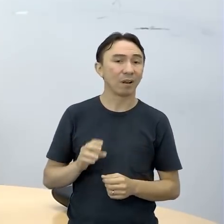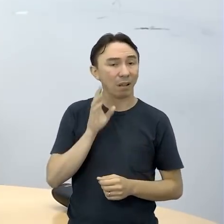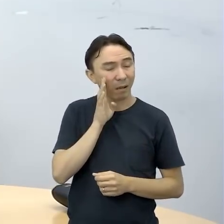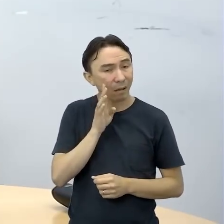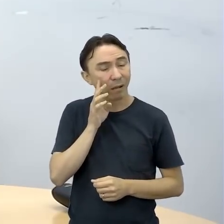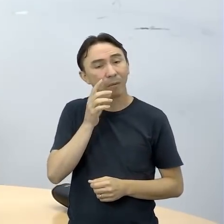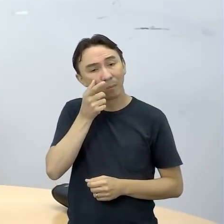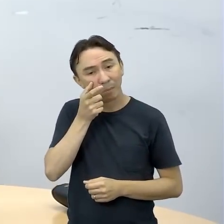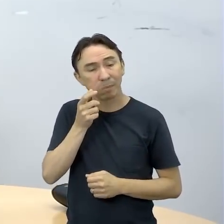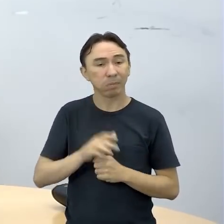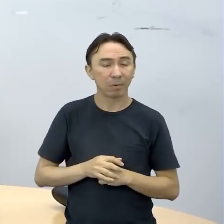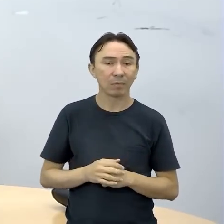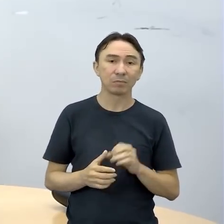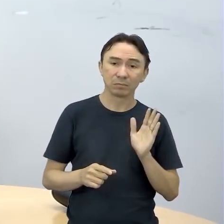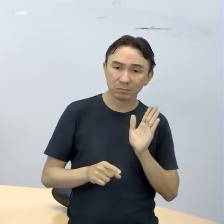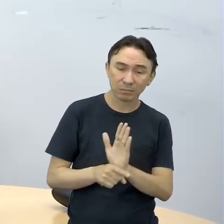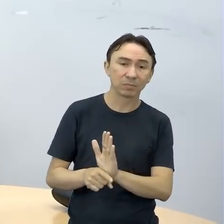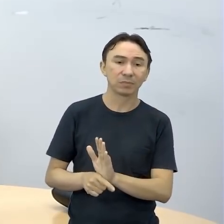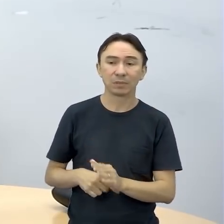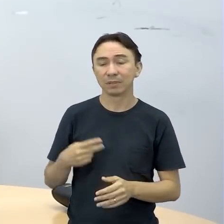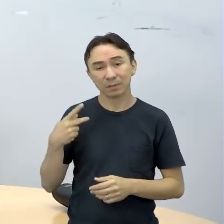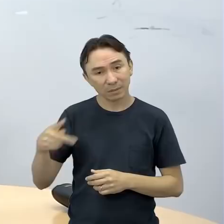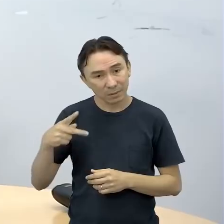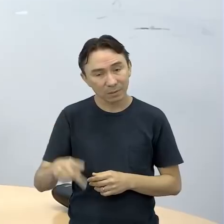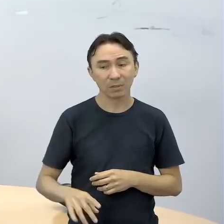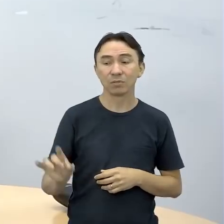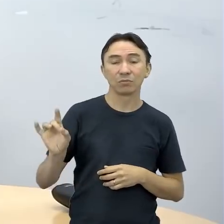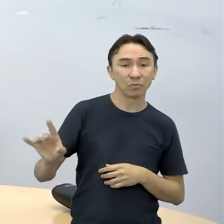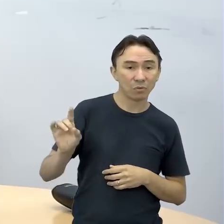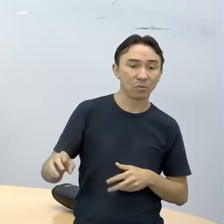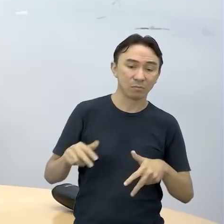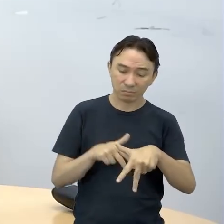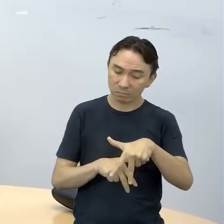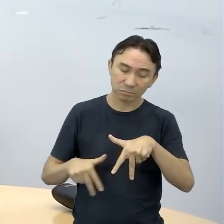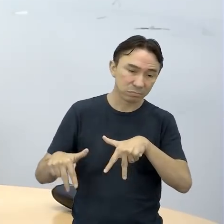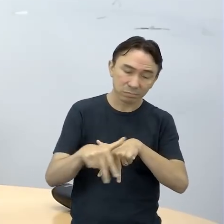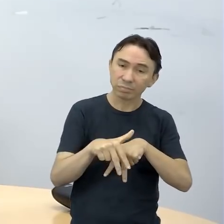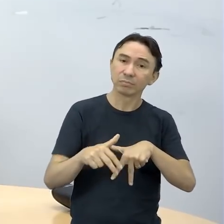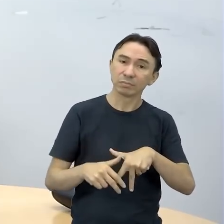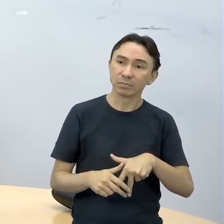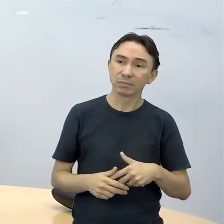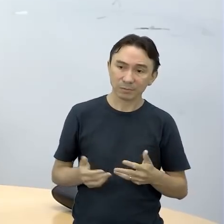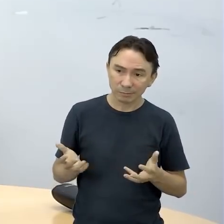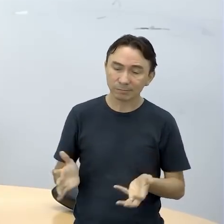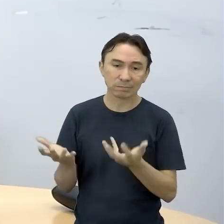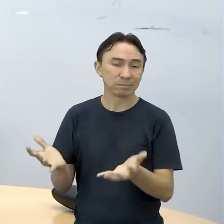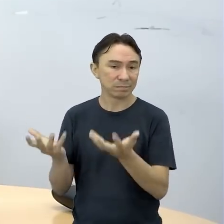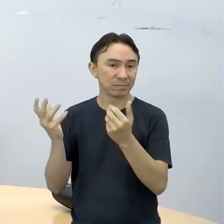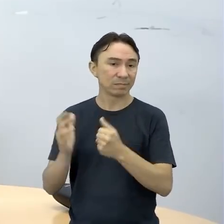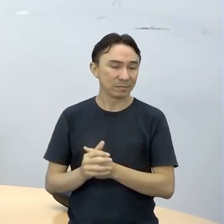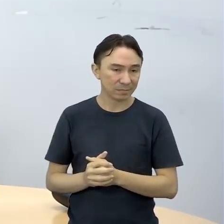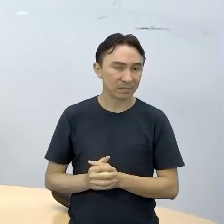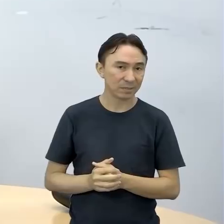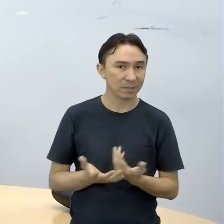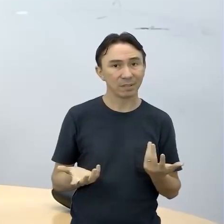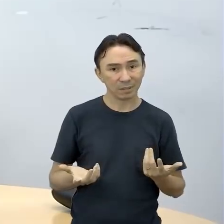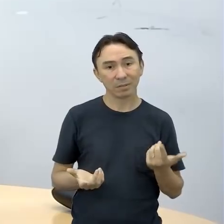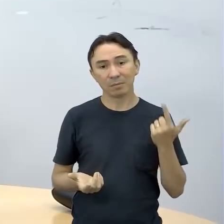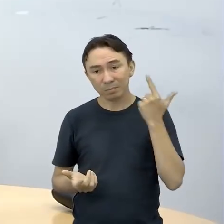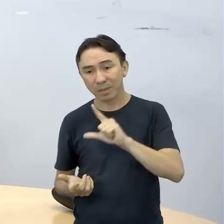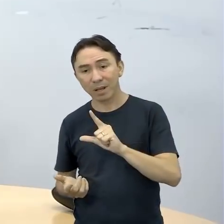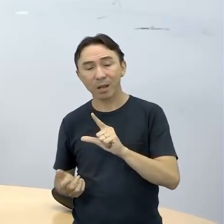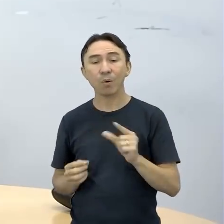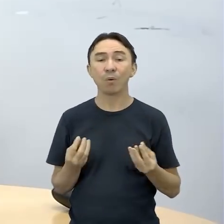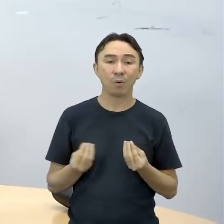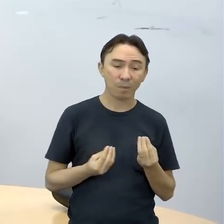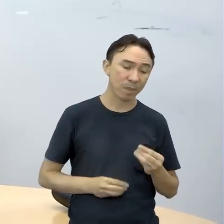despertar o engajamento, a autonomia, o protagonismo dos estudantes, e tudo é aos poucos, né? Os